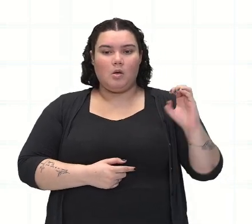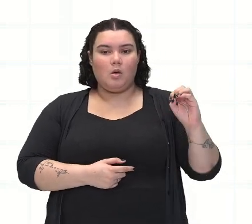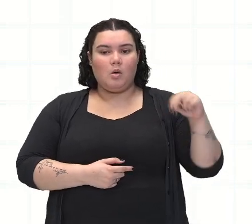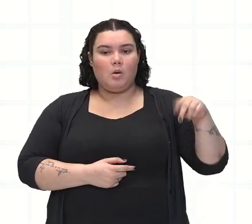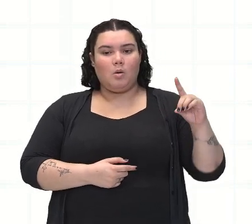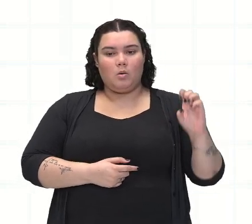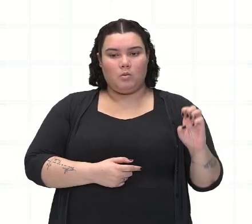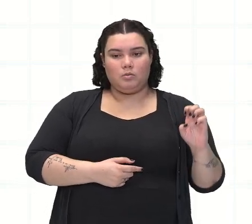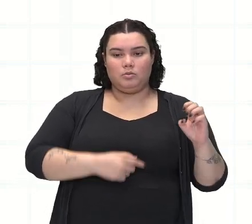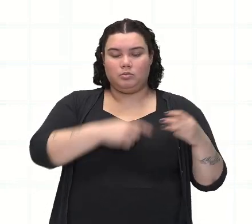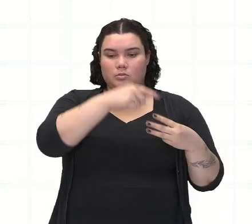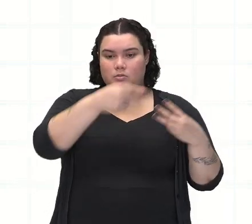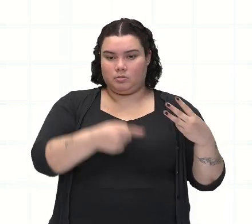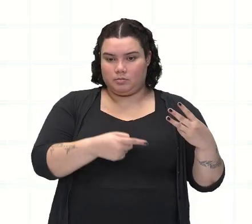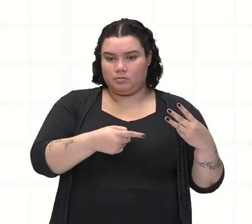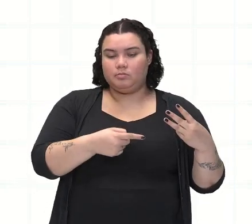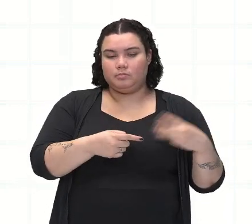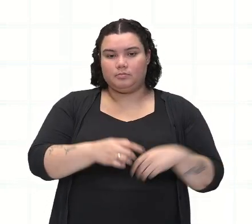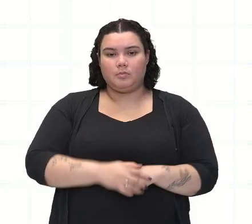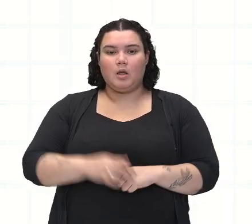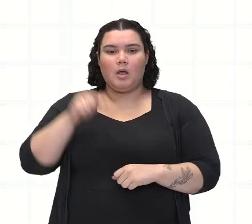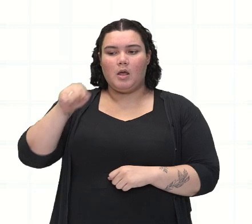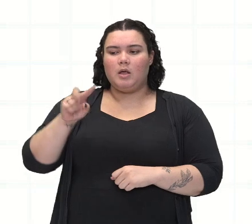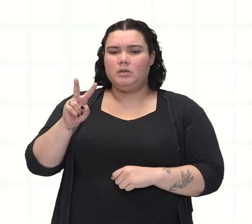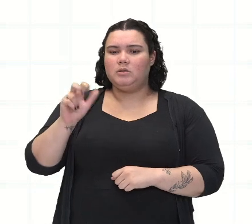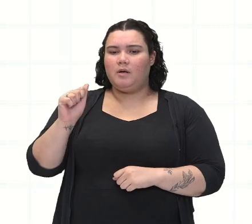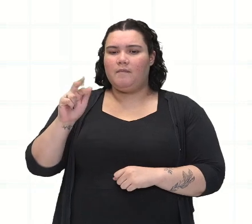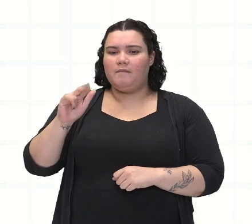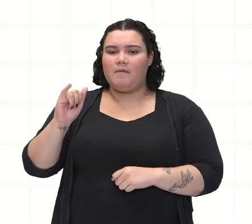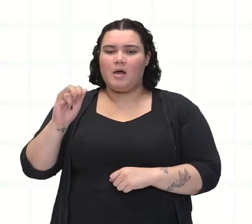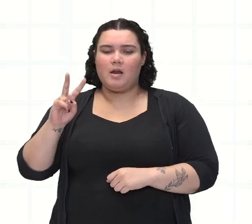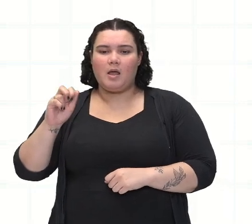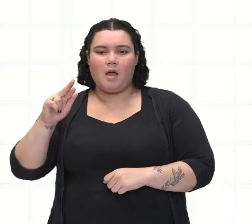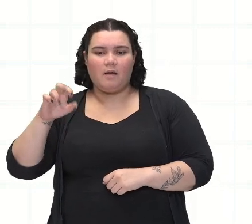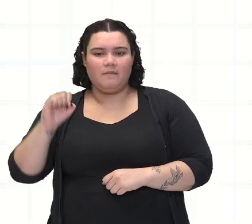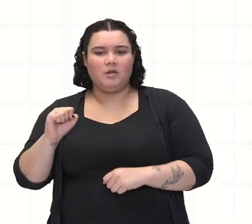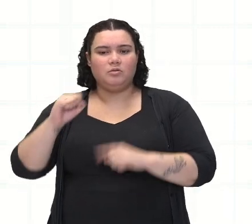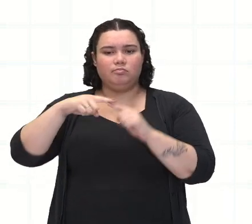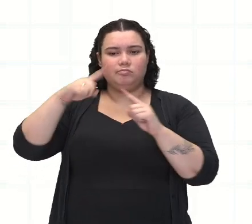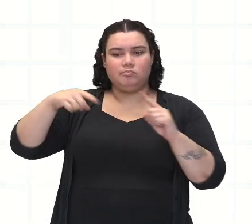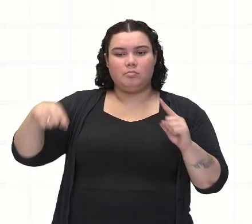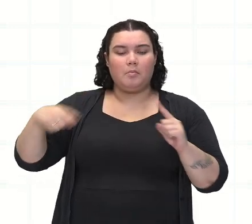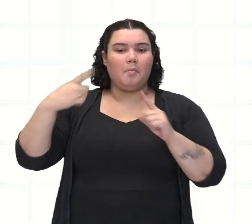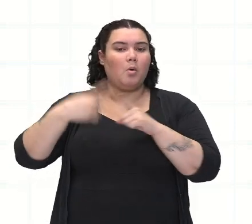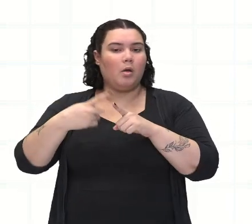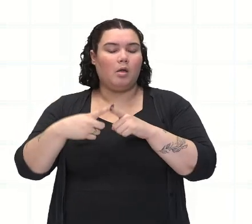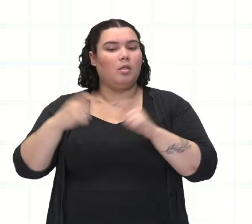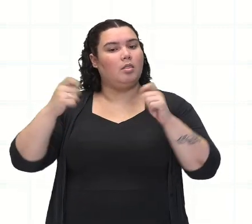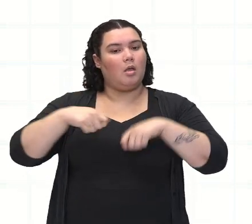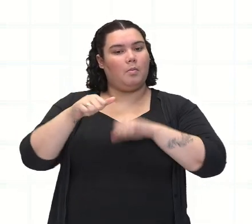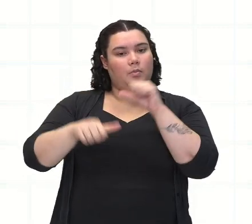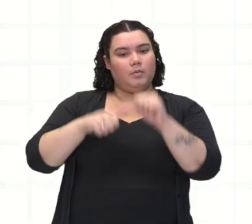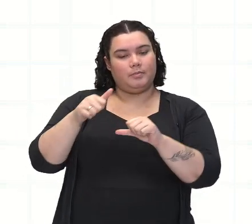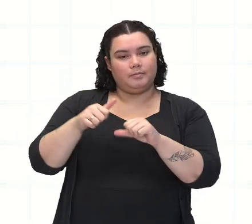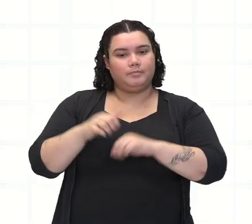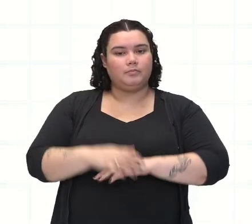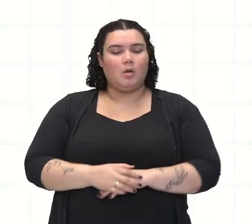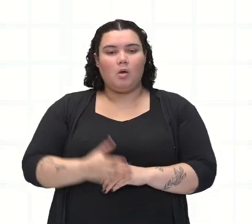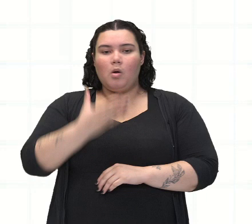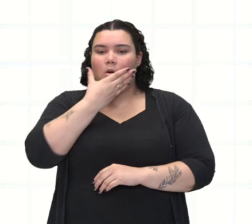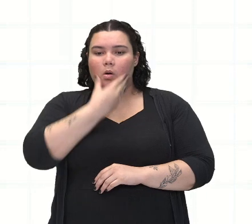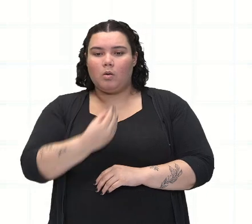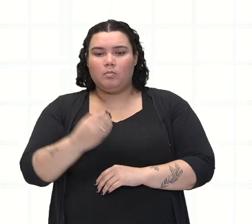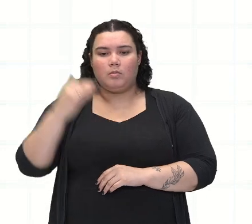podem mudar, eles podem variar. Observem, masculino, feminino. O qual, os